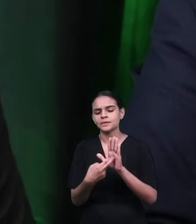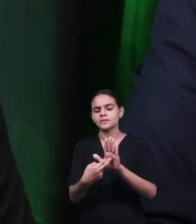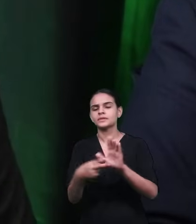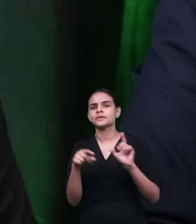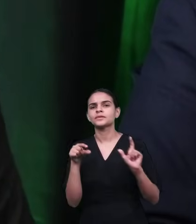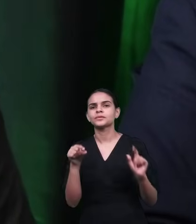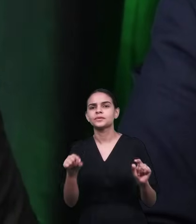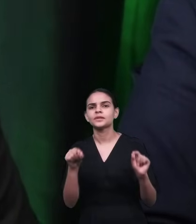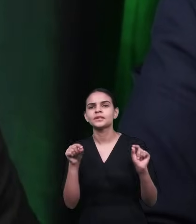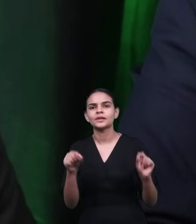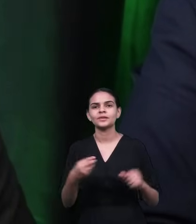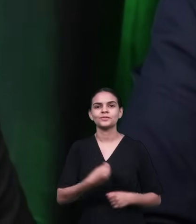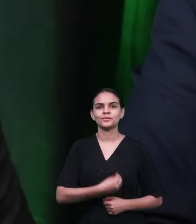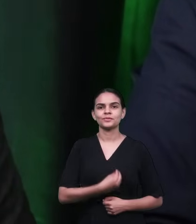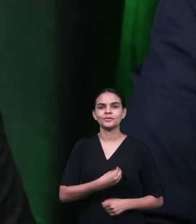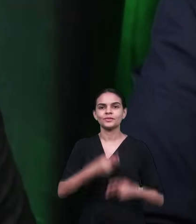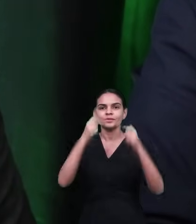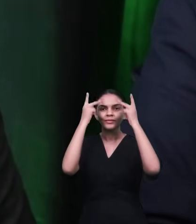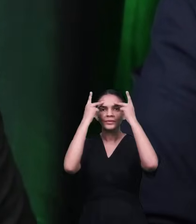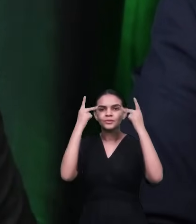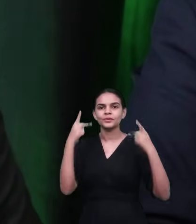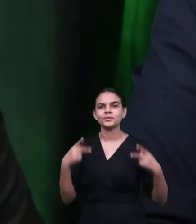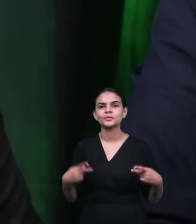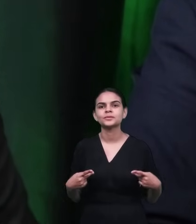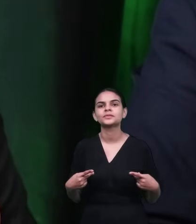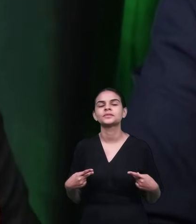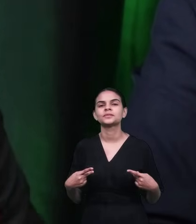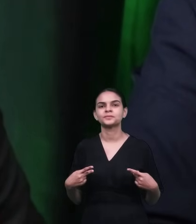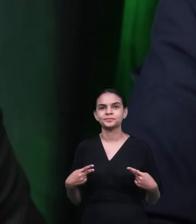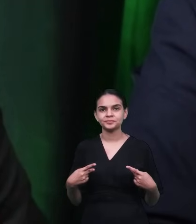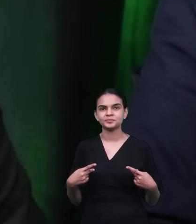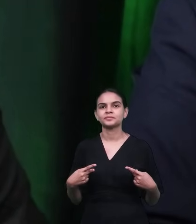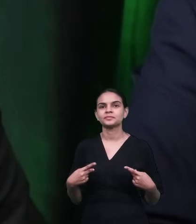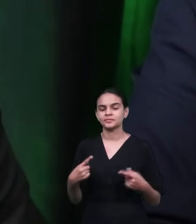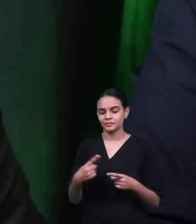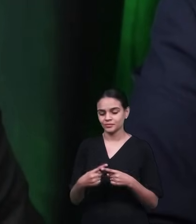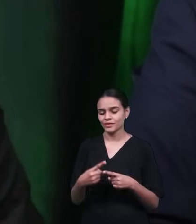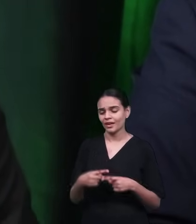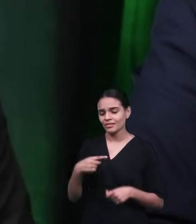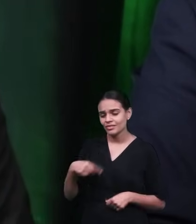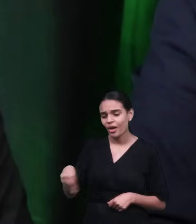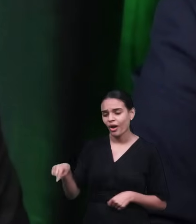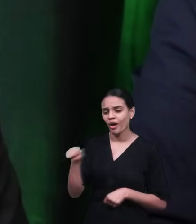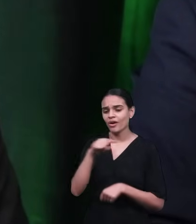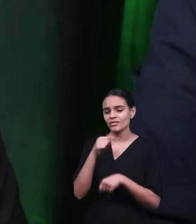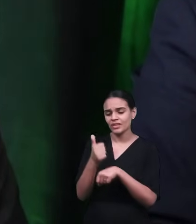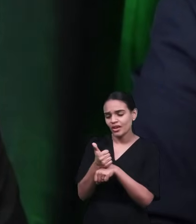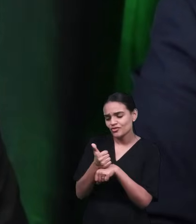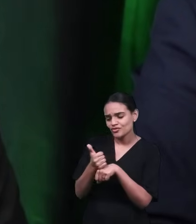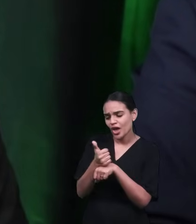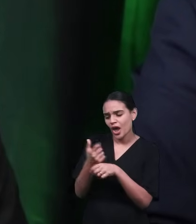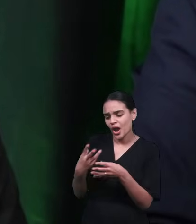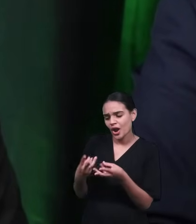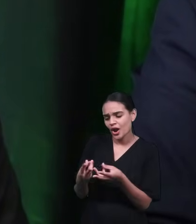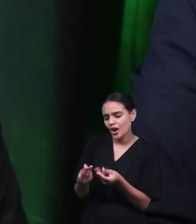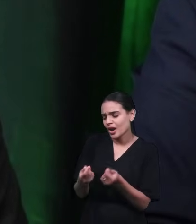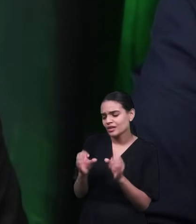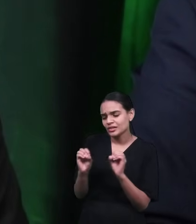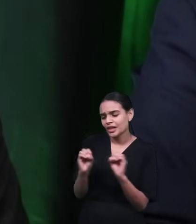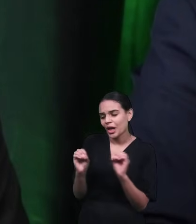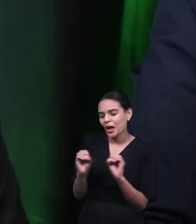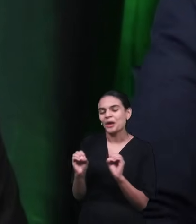homem. Porque nós somos semelhantes a isso, não somos dignos de nada, mas a expressão dela, o Senhor que me